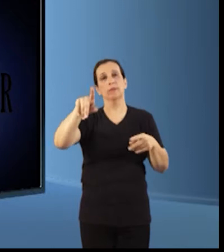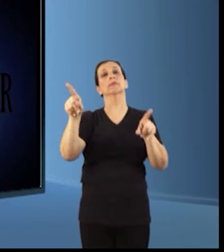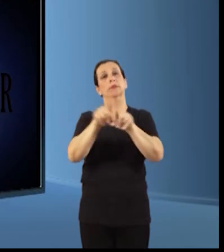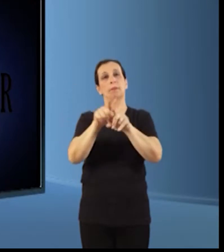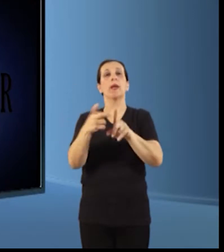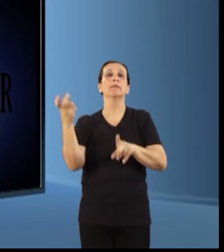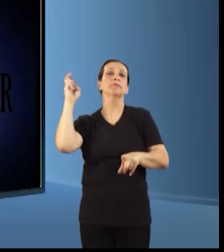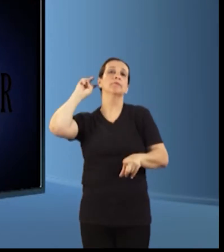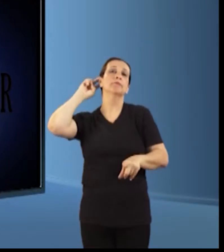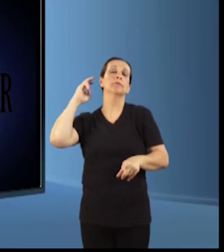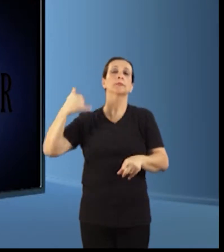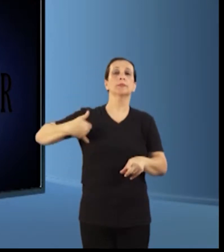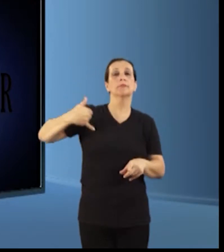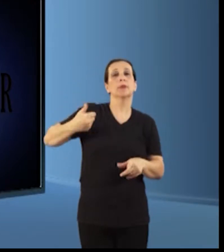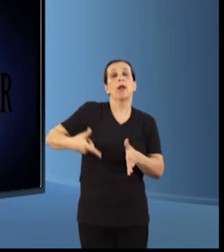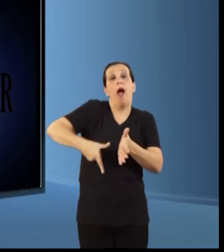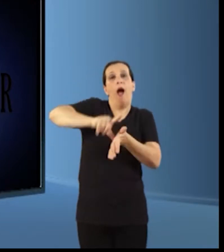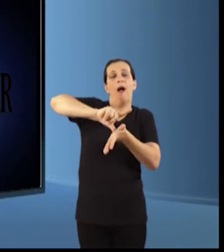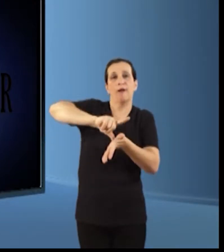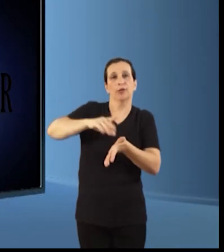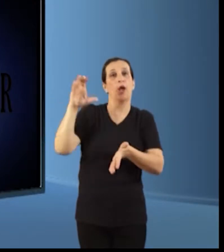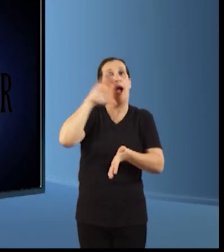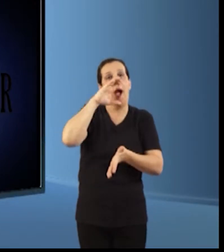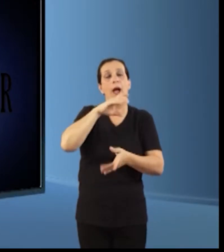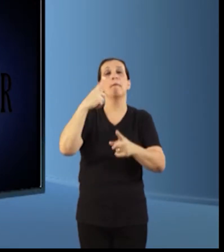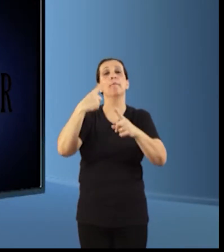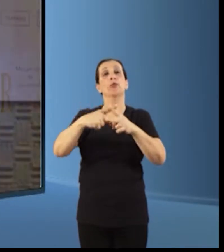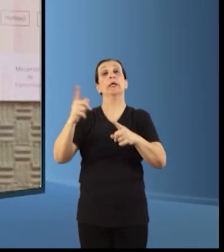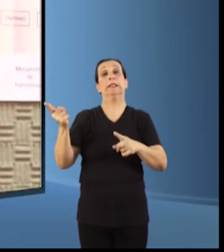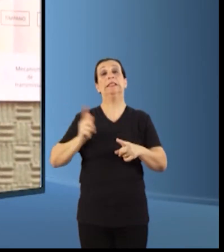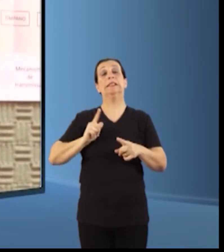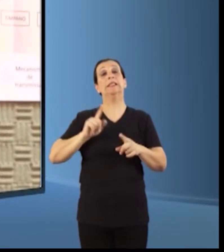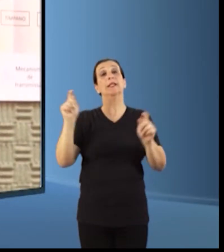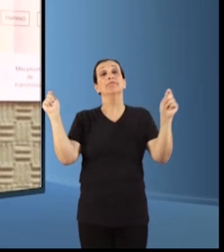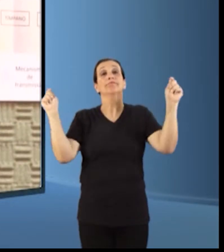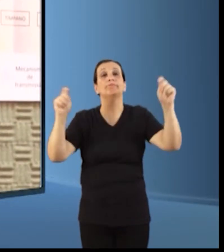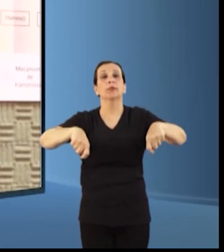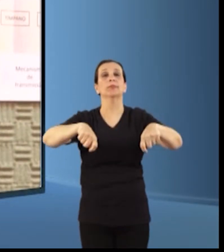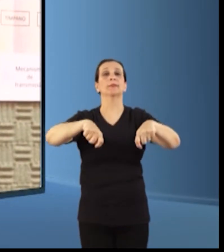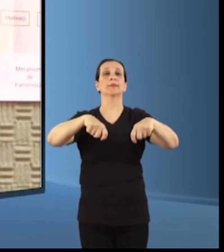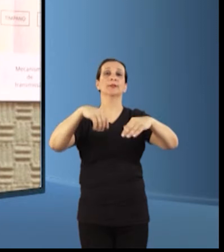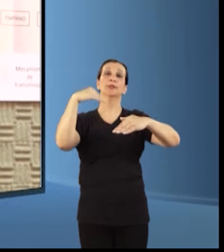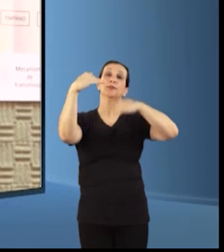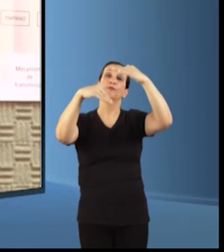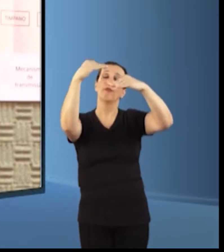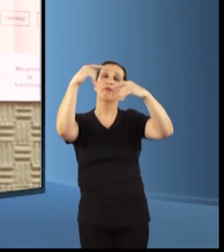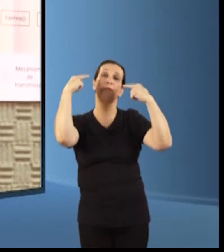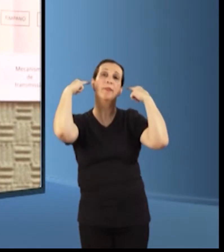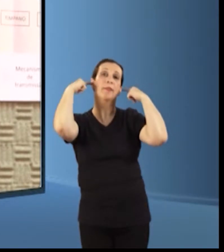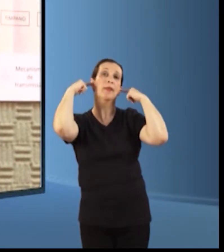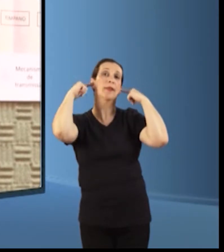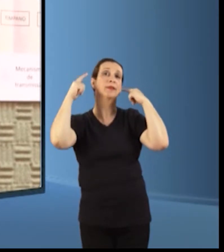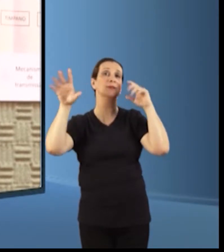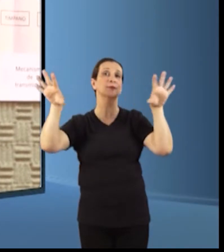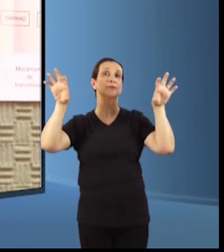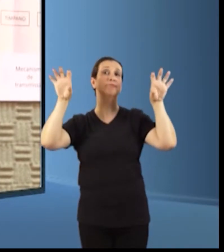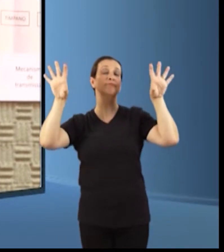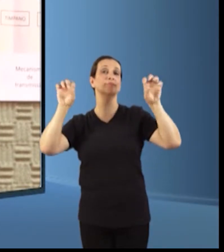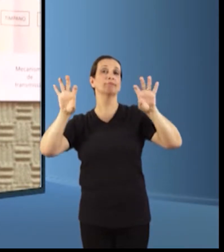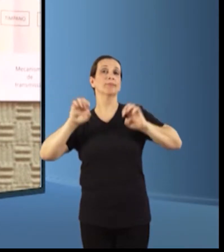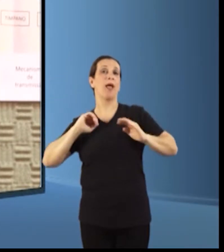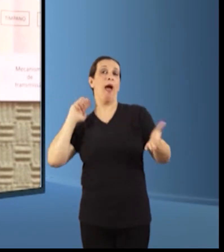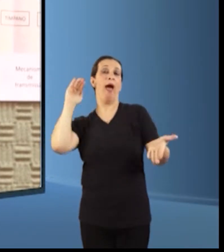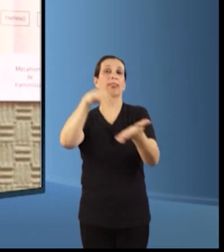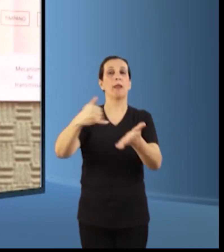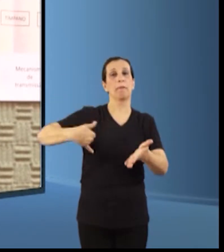é recomendado que o implante seja feito o mais precoce possível. Isso porque existe uma janela de desenvolvimento do